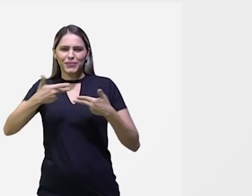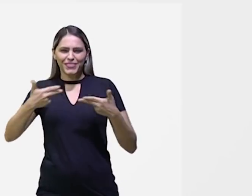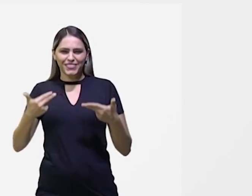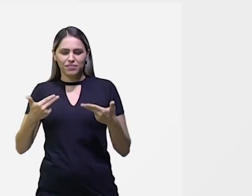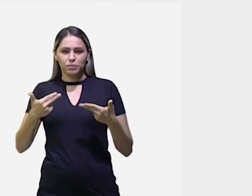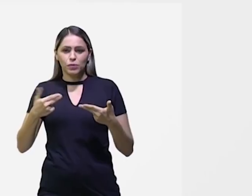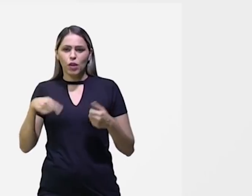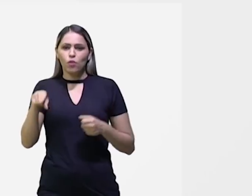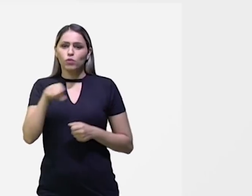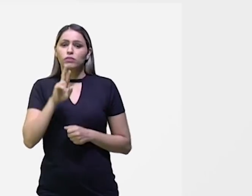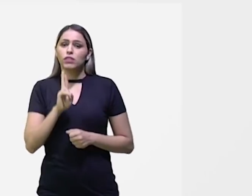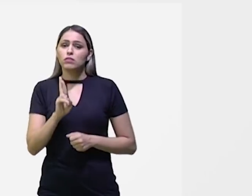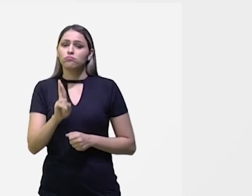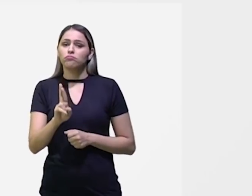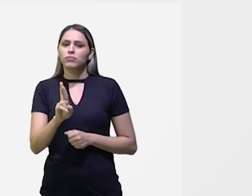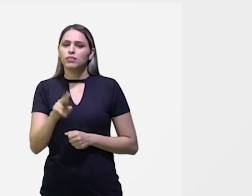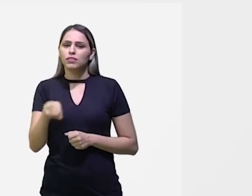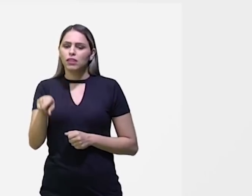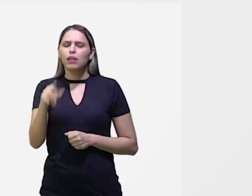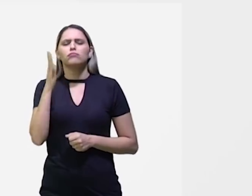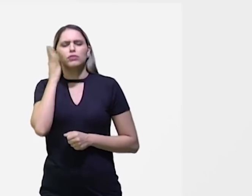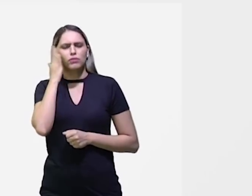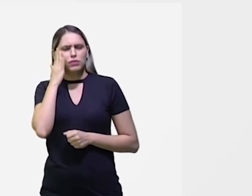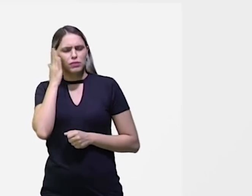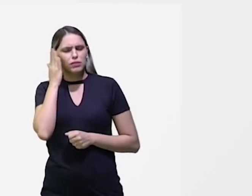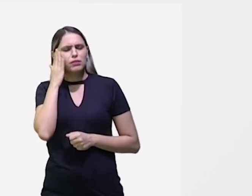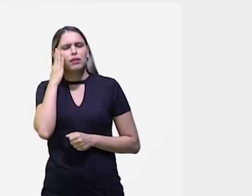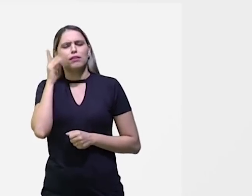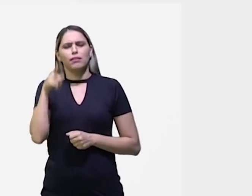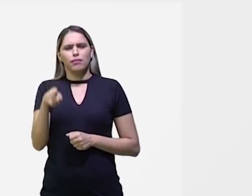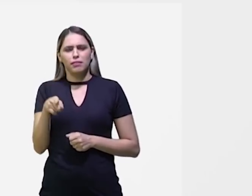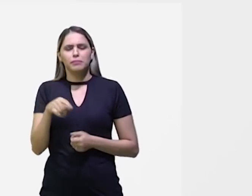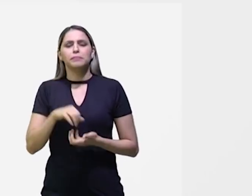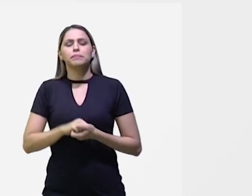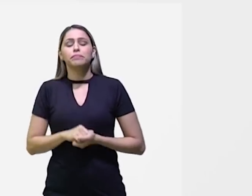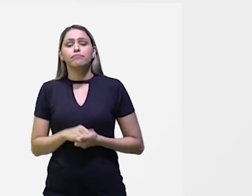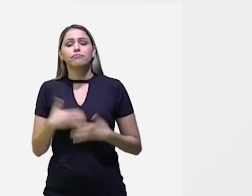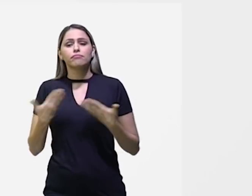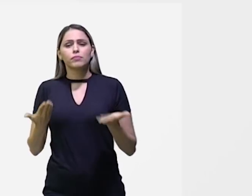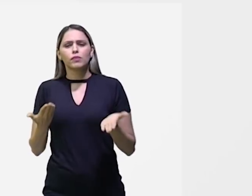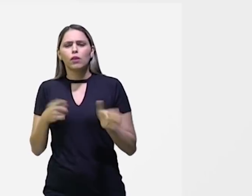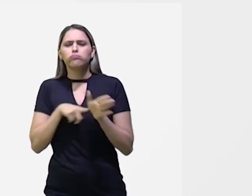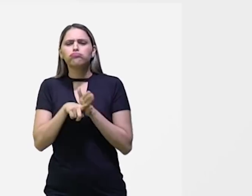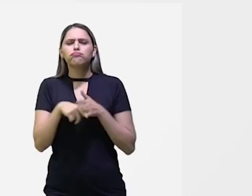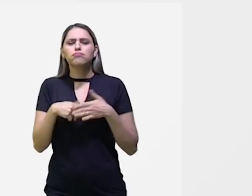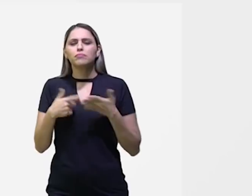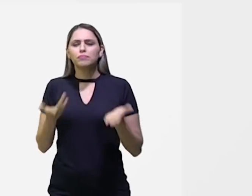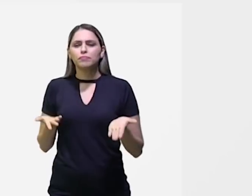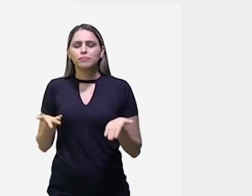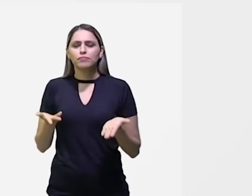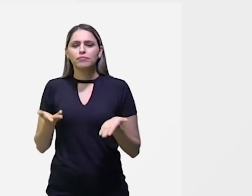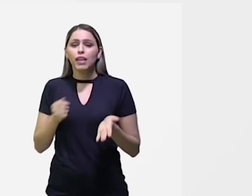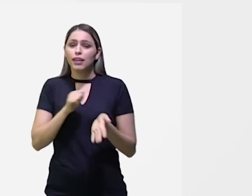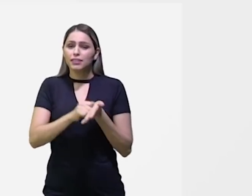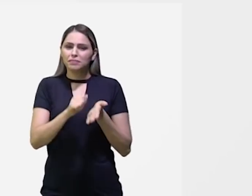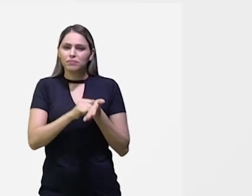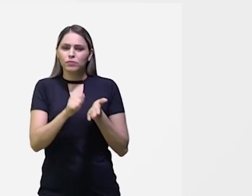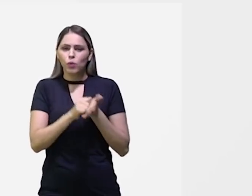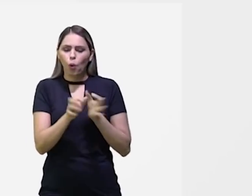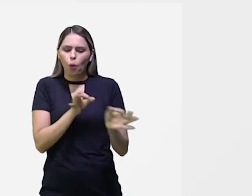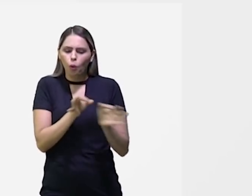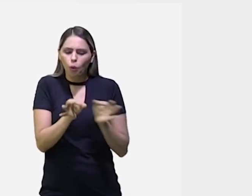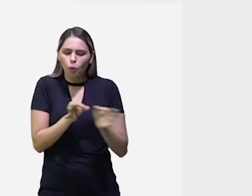você vai responder daí, porque eu sei que você sabe. Então, a pergunta é: escreva